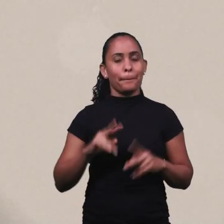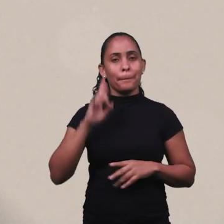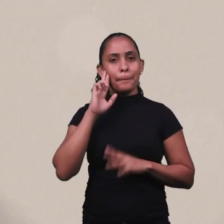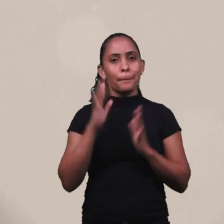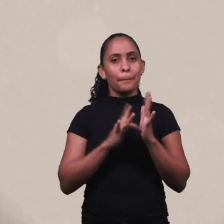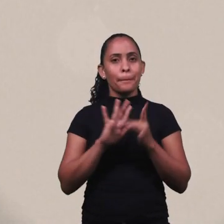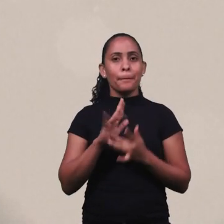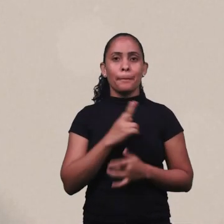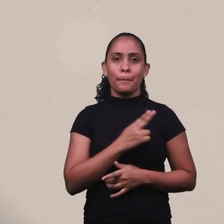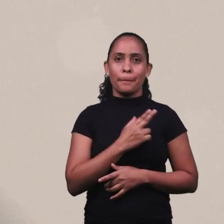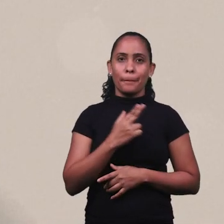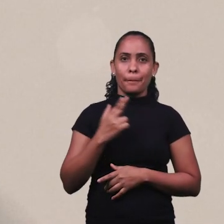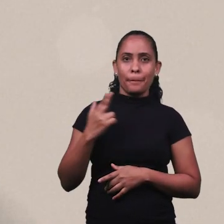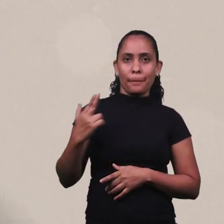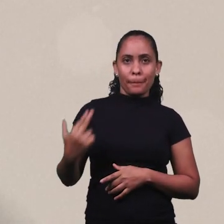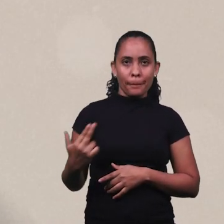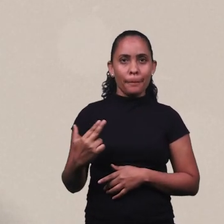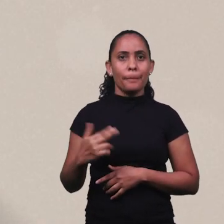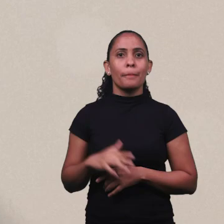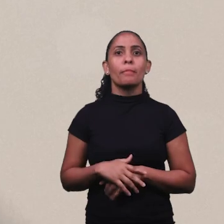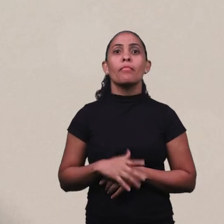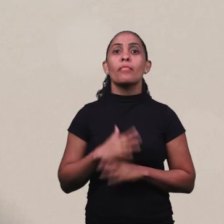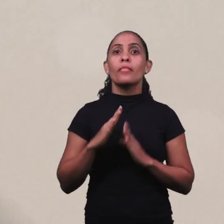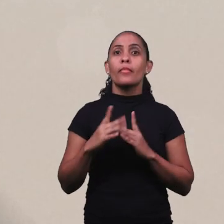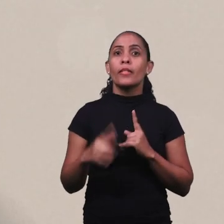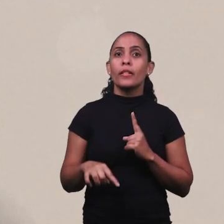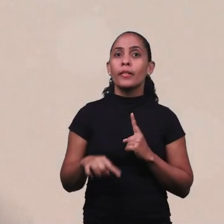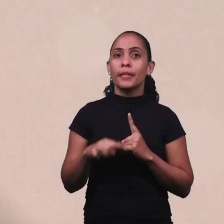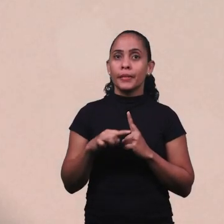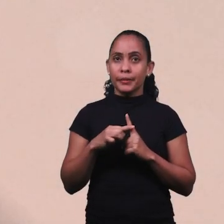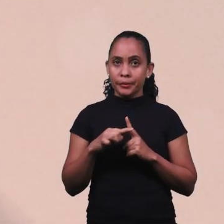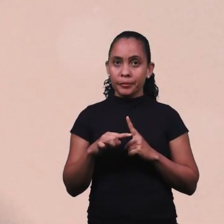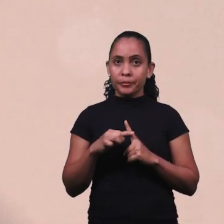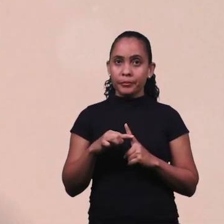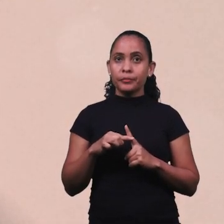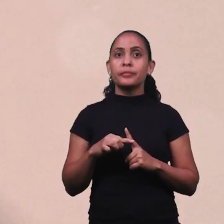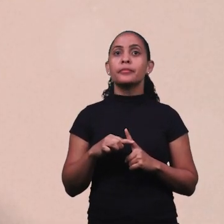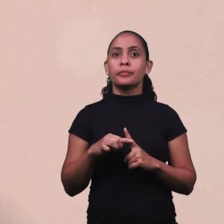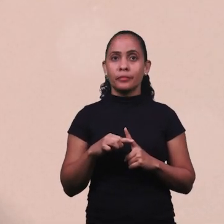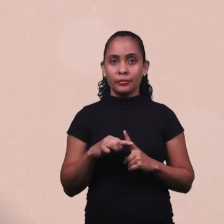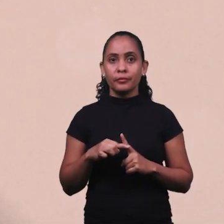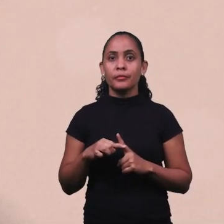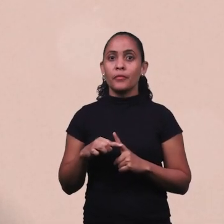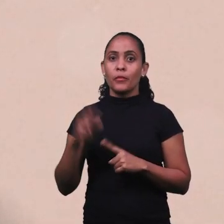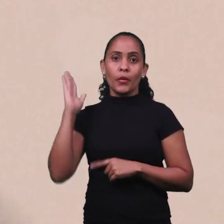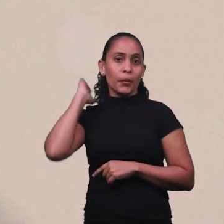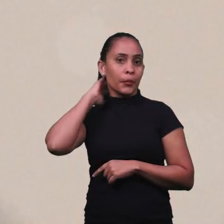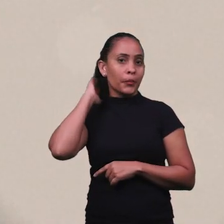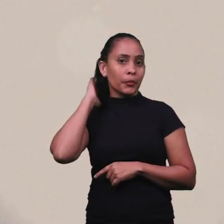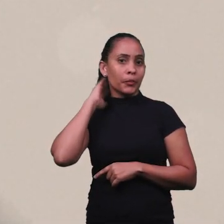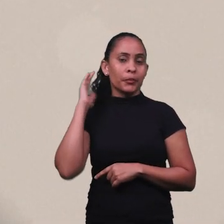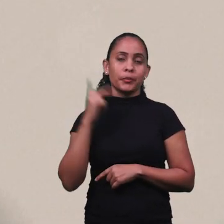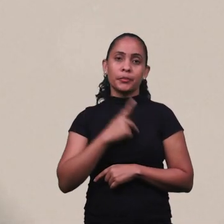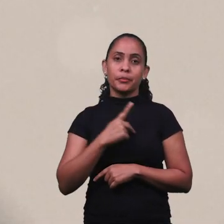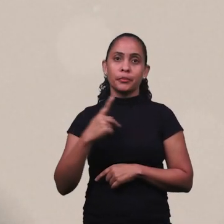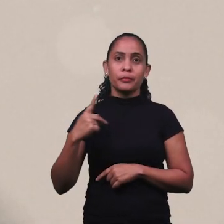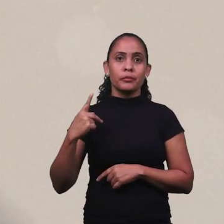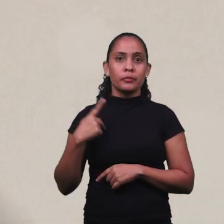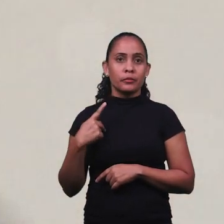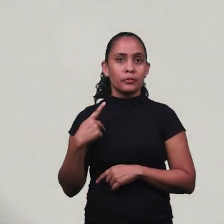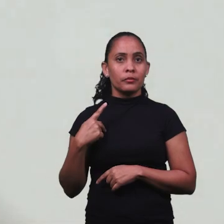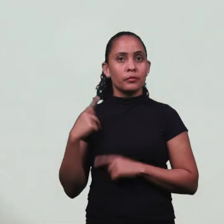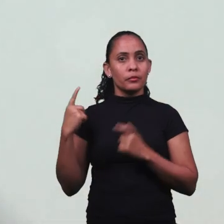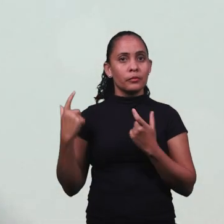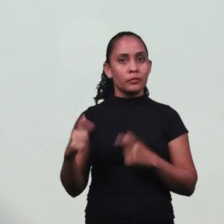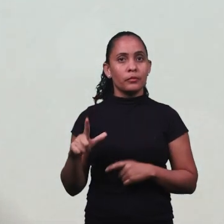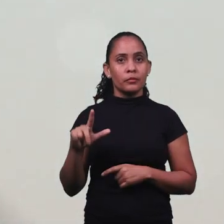Meu nome é Generoso Schaffhauser, sou da igreja do bairro do Portão de Curitiba, Paraná. O pastor da minha igreja